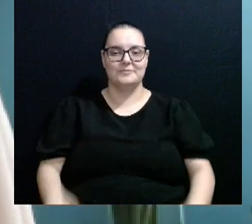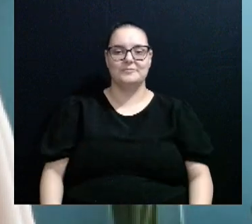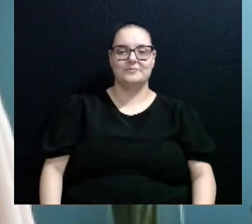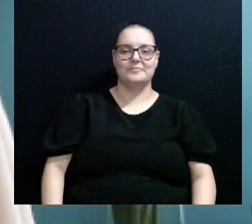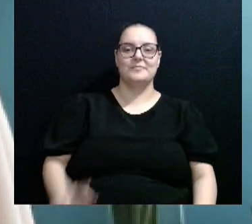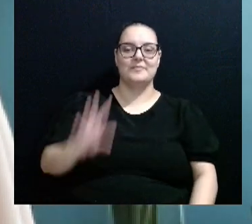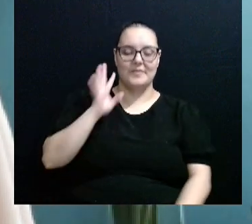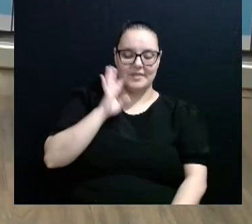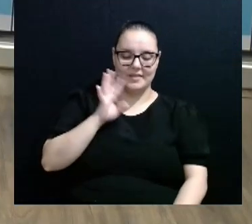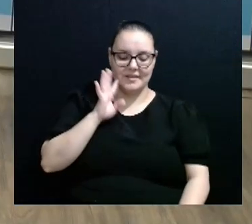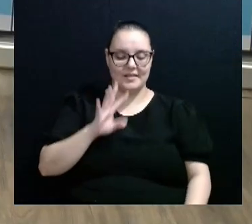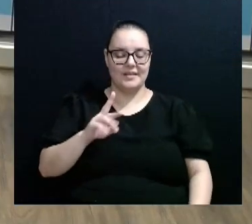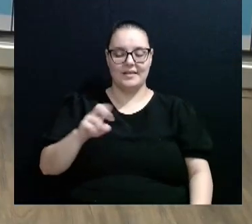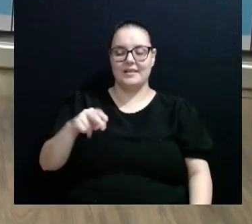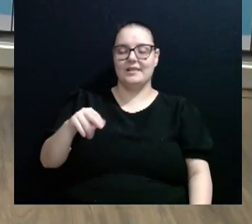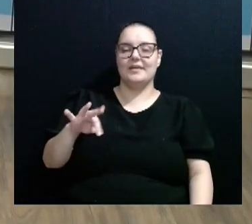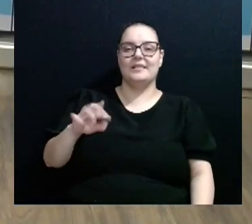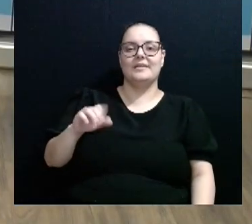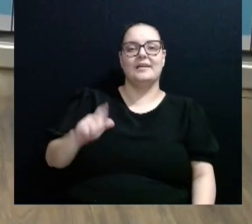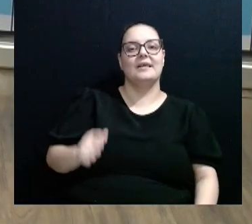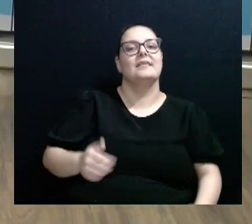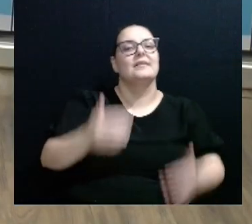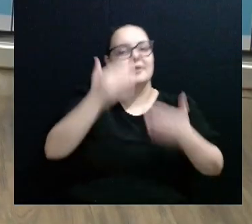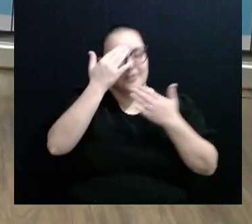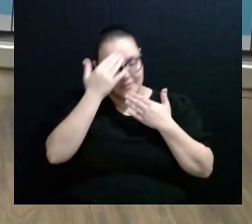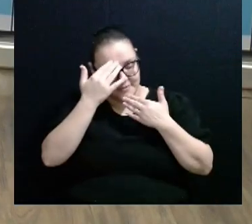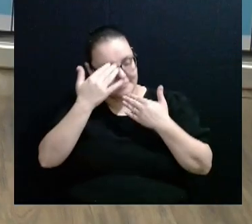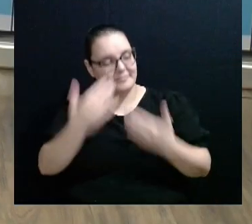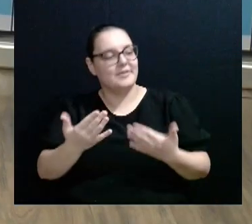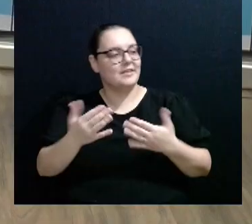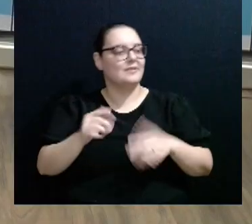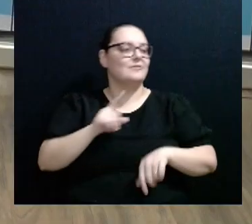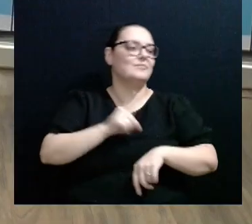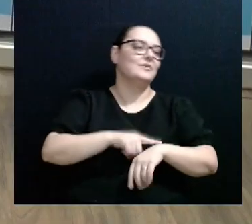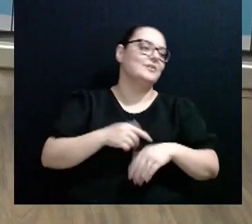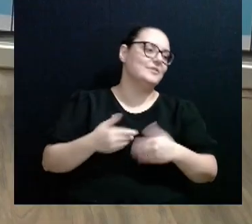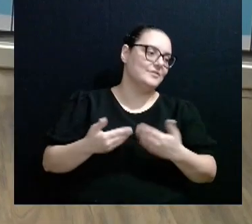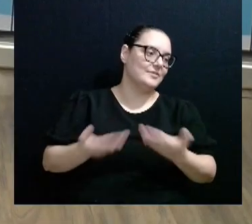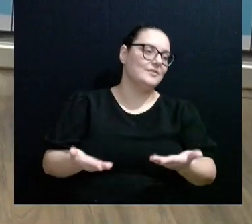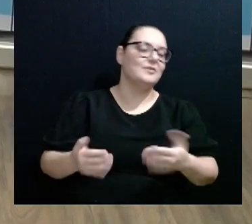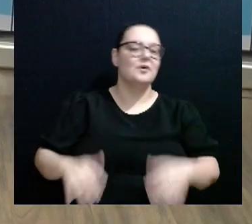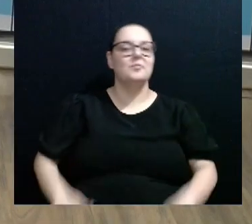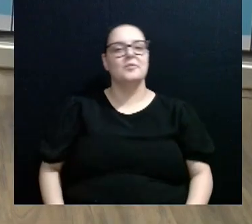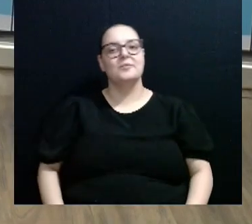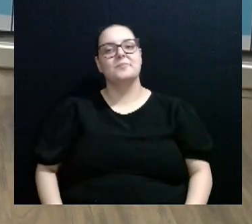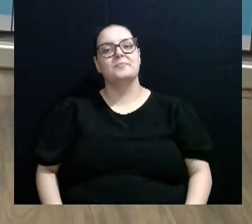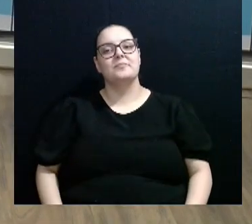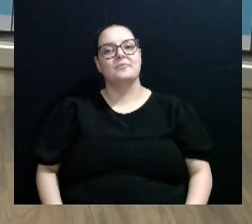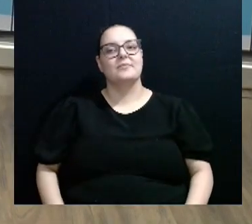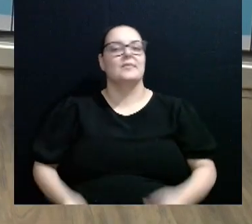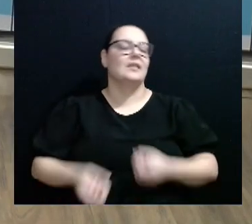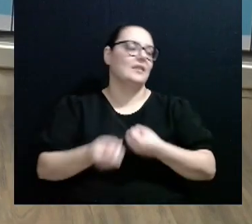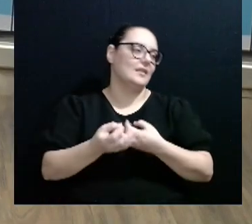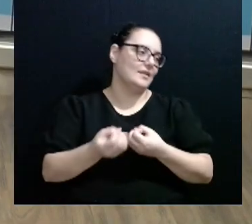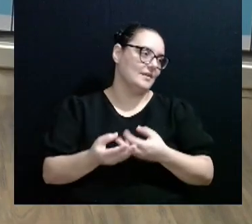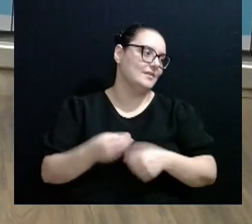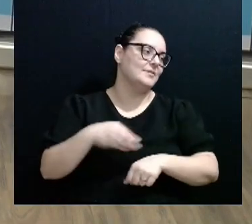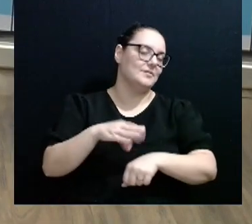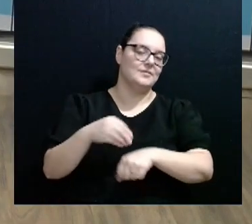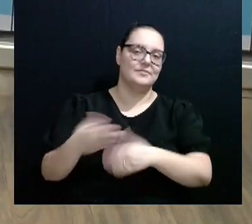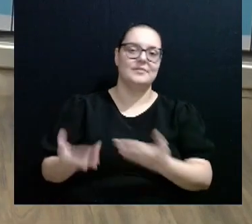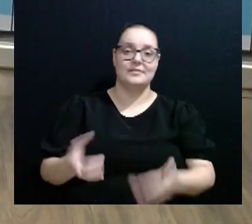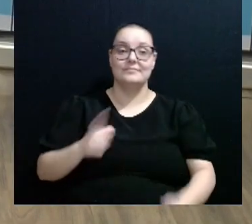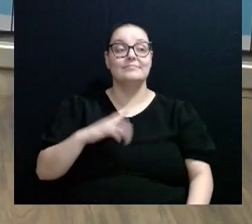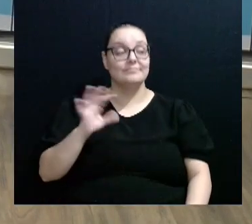Renata Seldin, então muito obrigado pela disponibilidade do seu tempo. As informações que foram passadas aqui tenho certeza de